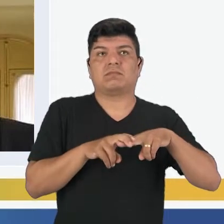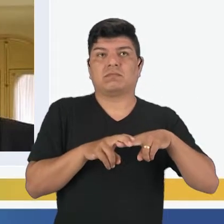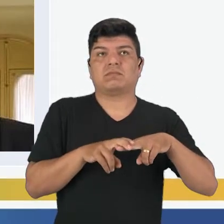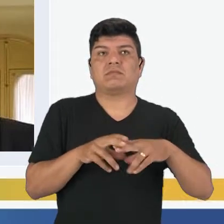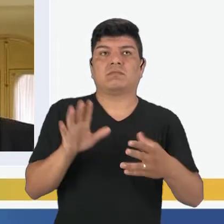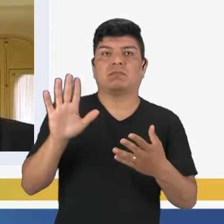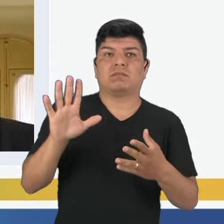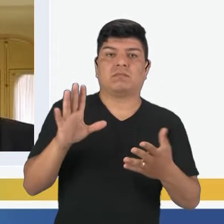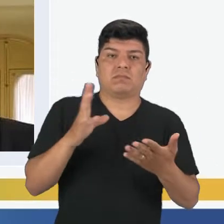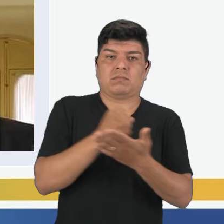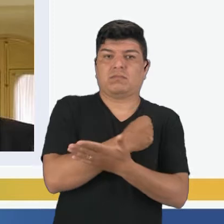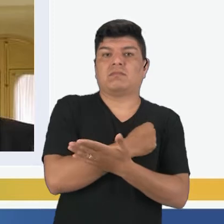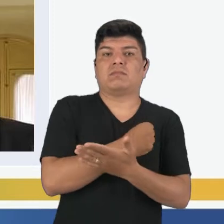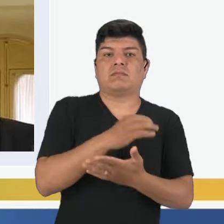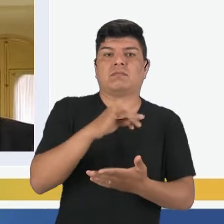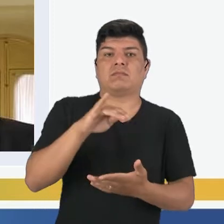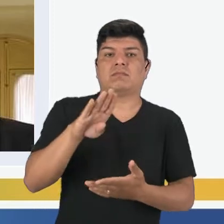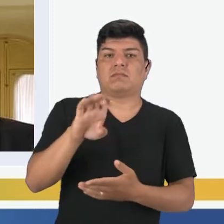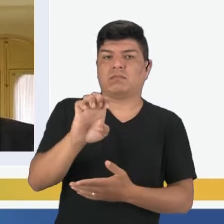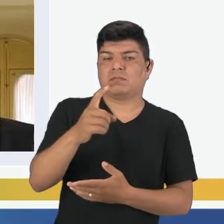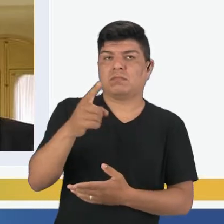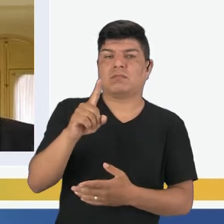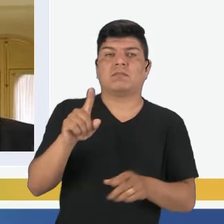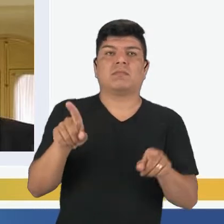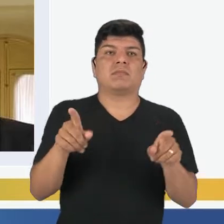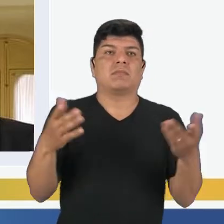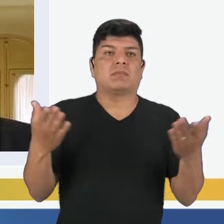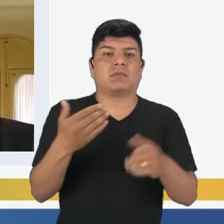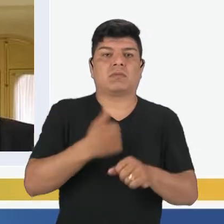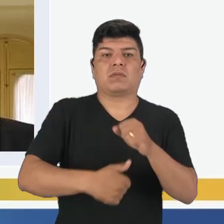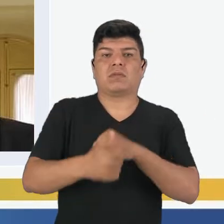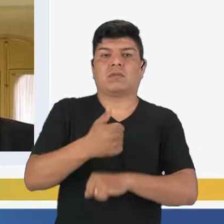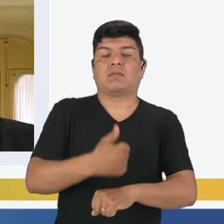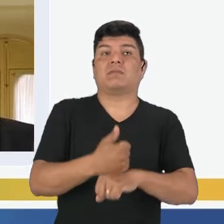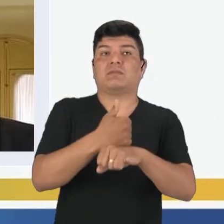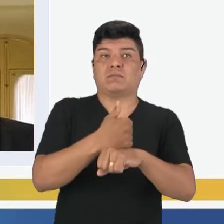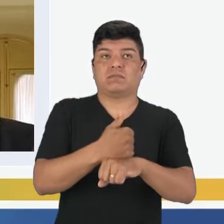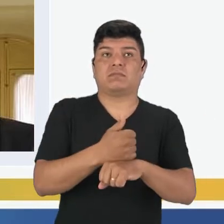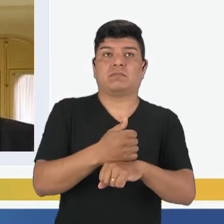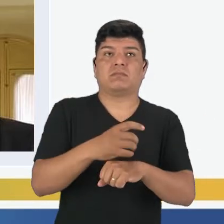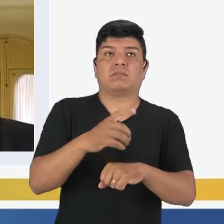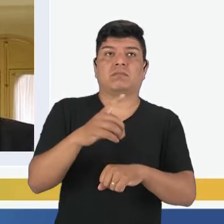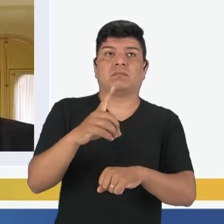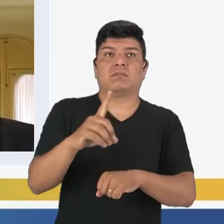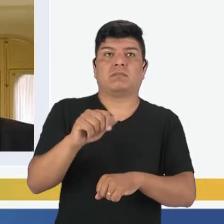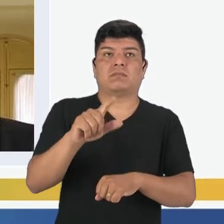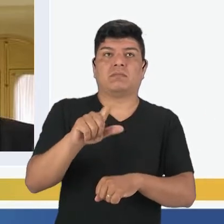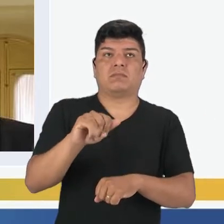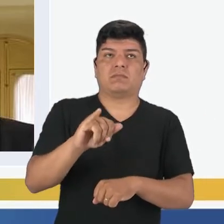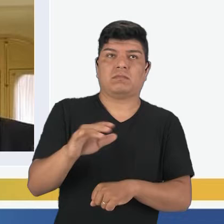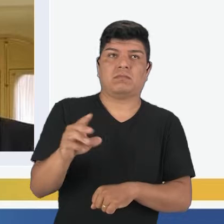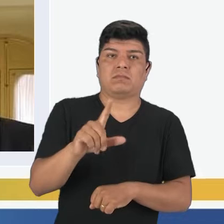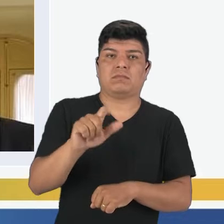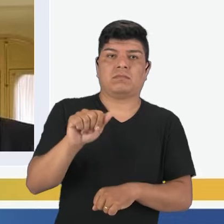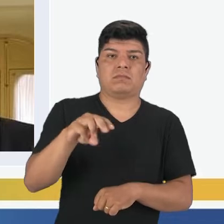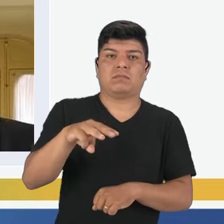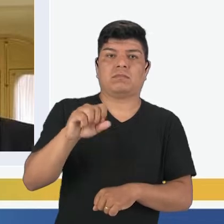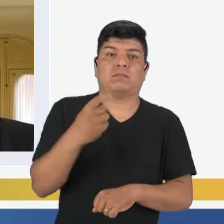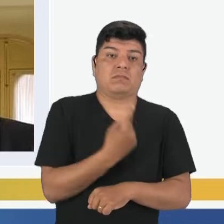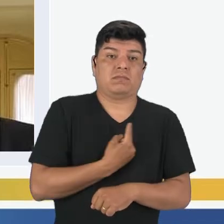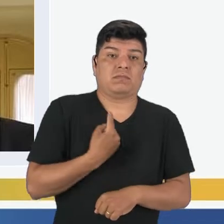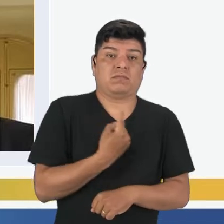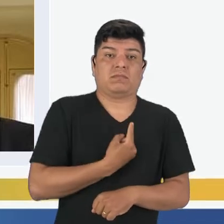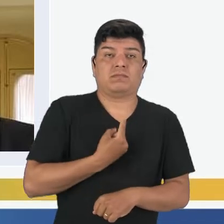China tomou o Tibete para si e o líder Dalai Lama teve que se exilar. Então ele